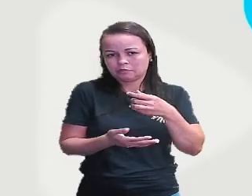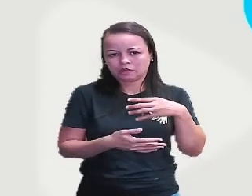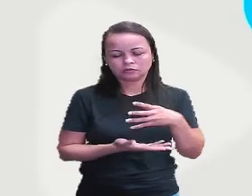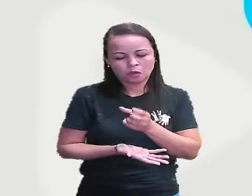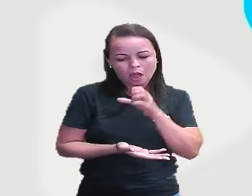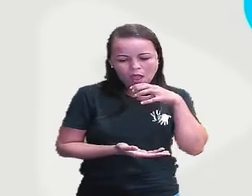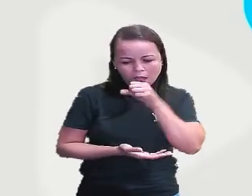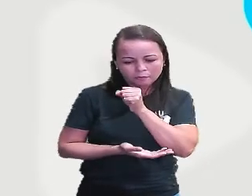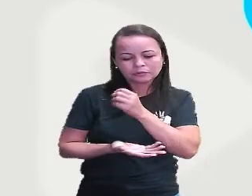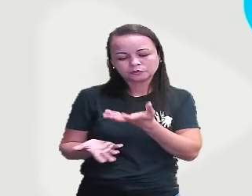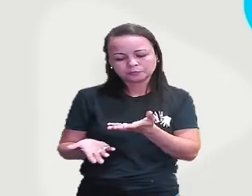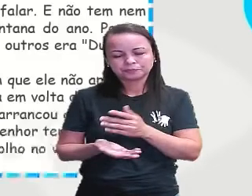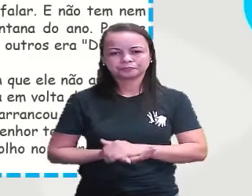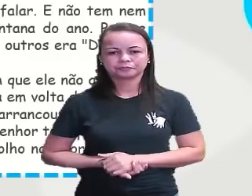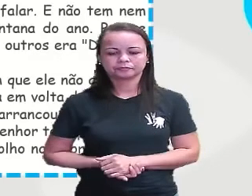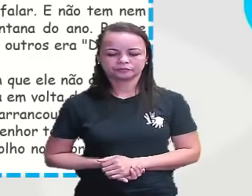vamos